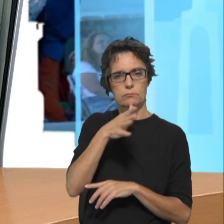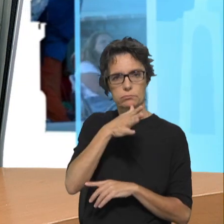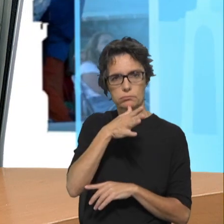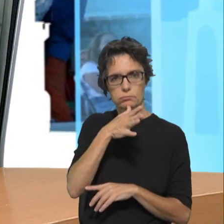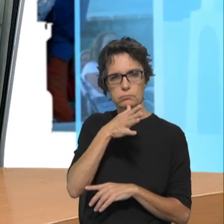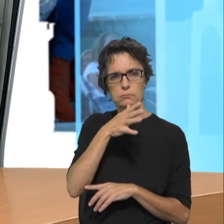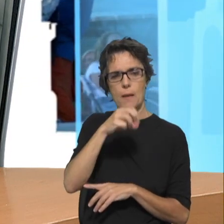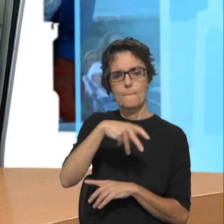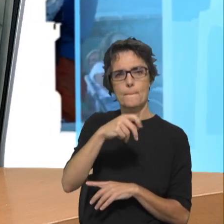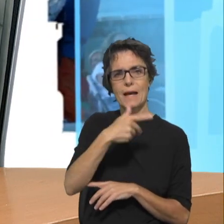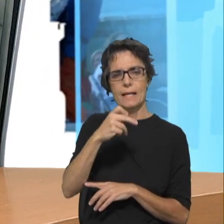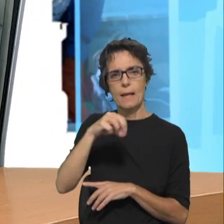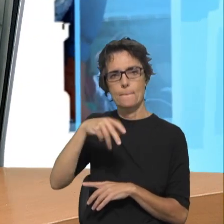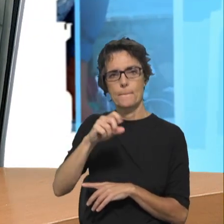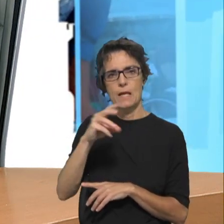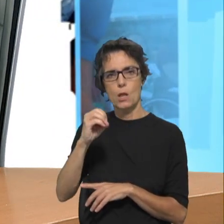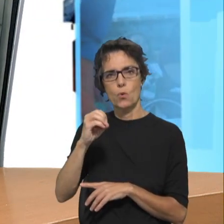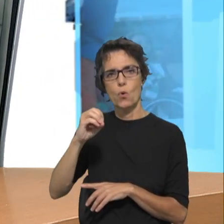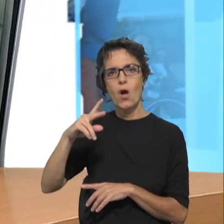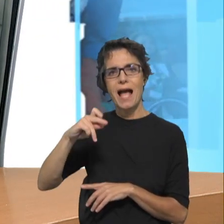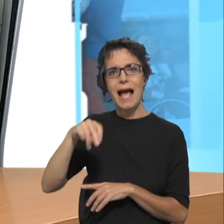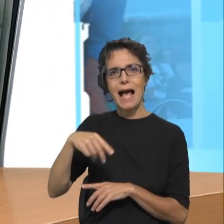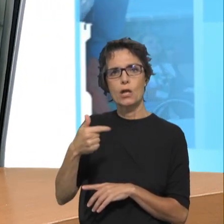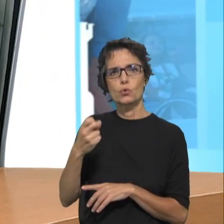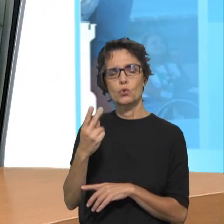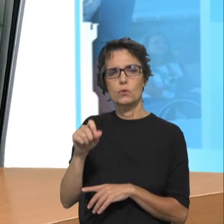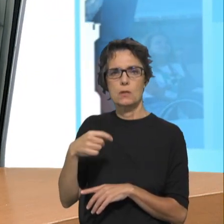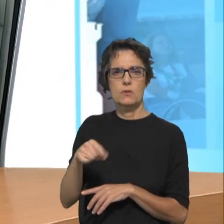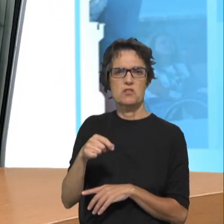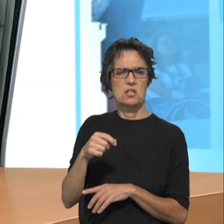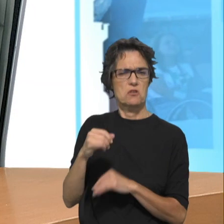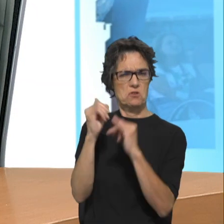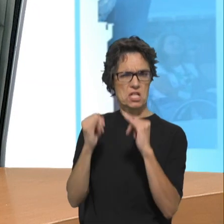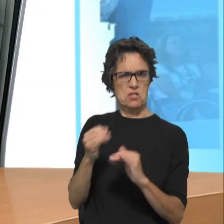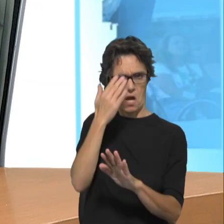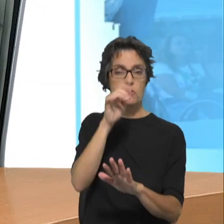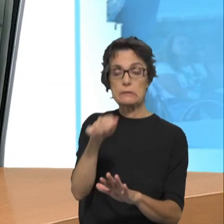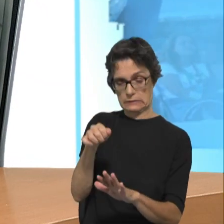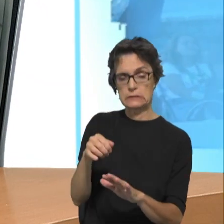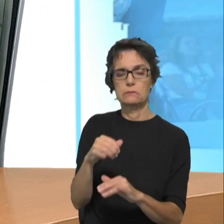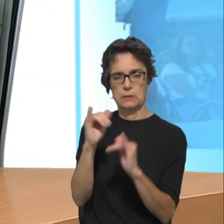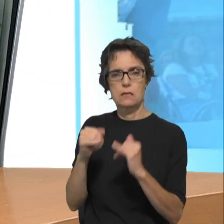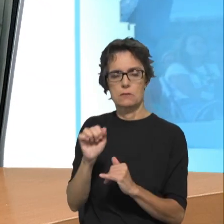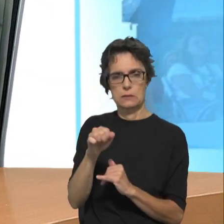Marta Mel Antunes foi presidente internacional, acho eu, não é assim? E, portanto, tem uma...